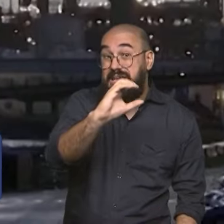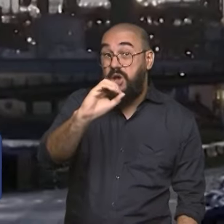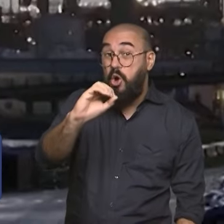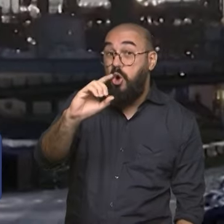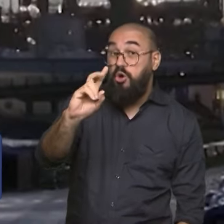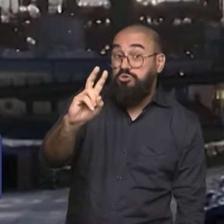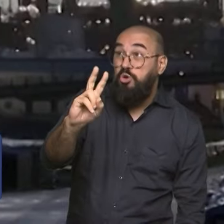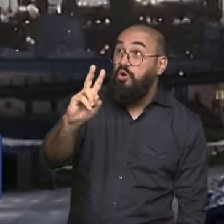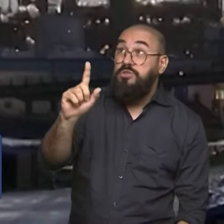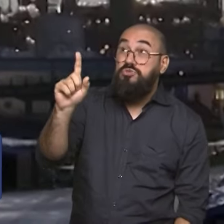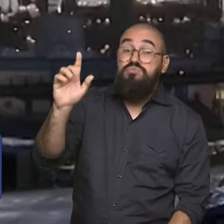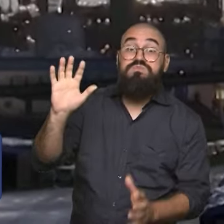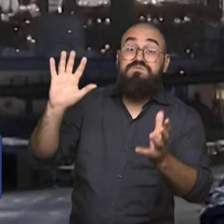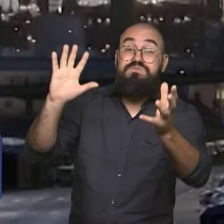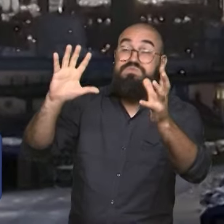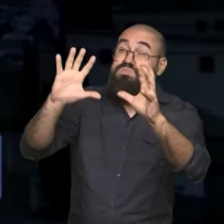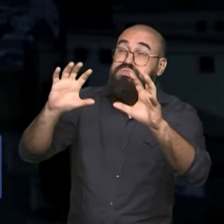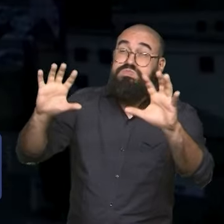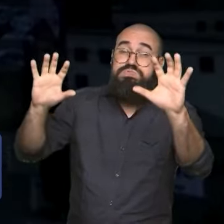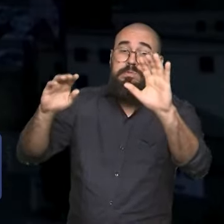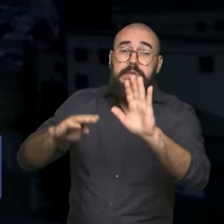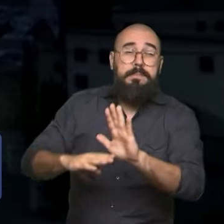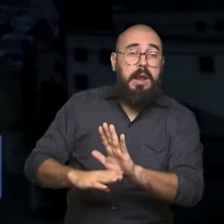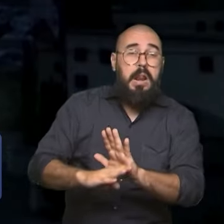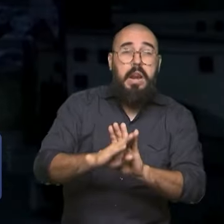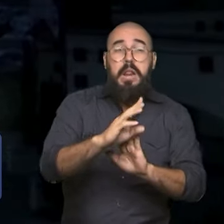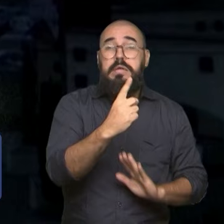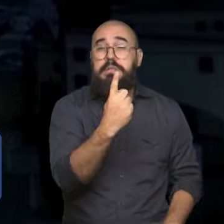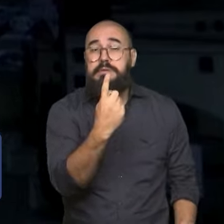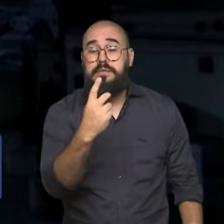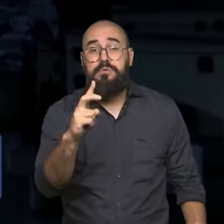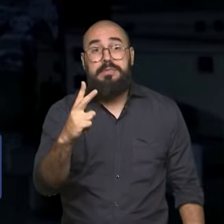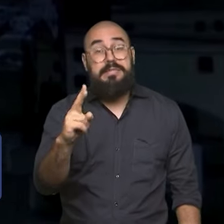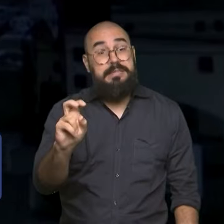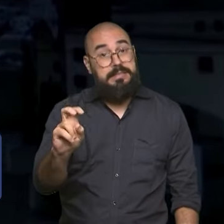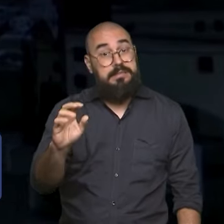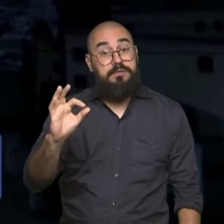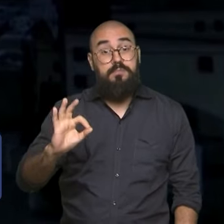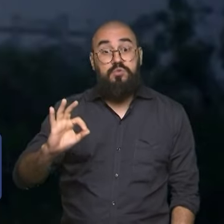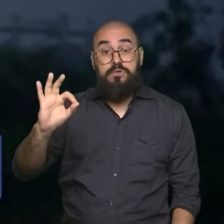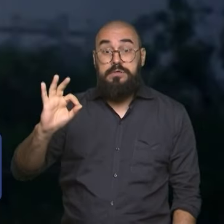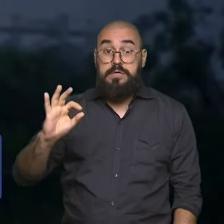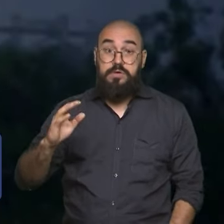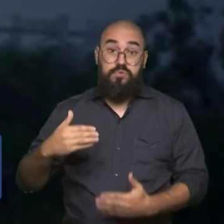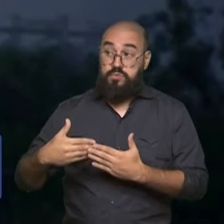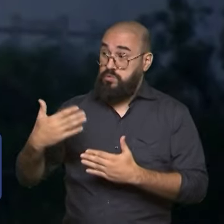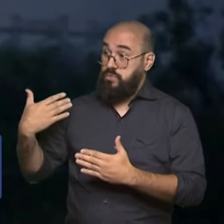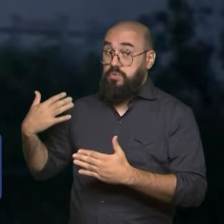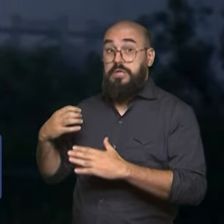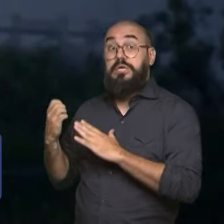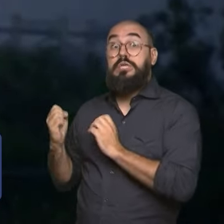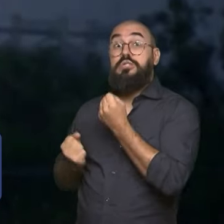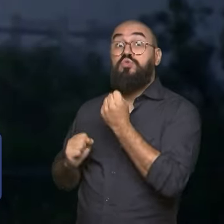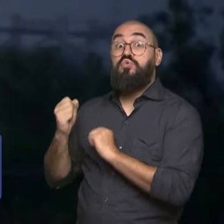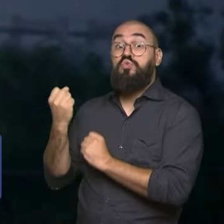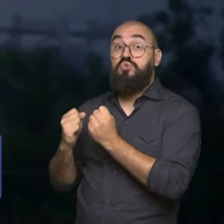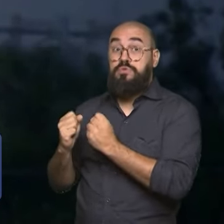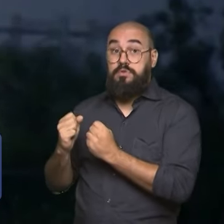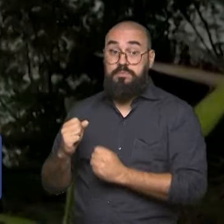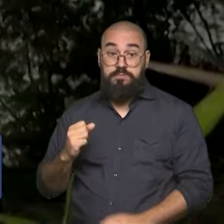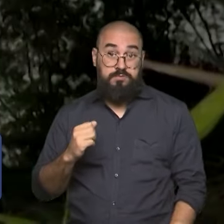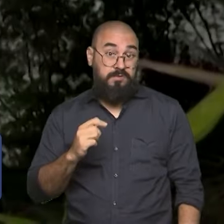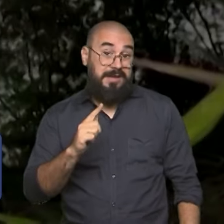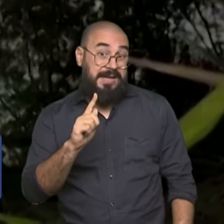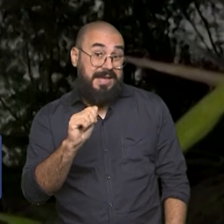ultrapassaram em mais de 11% os níveis da era pré-industrial já o gás metano registrou